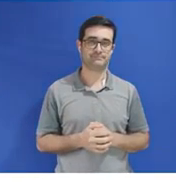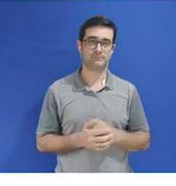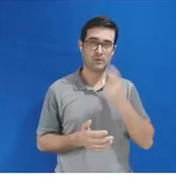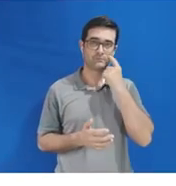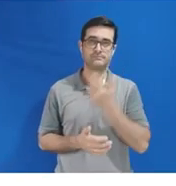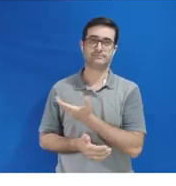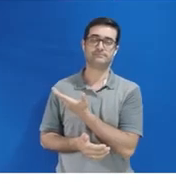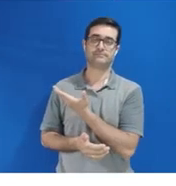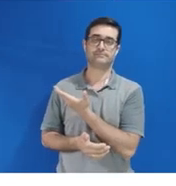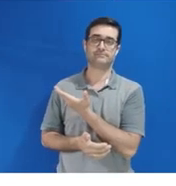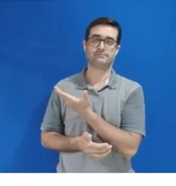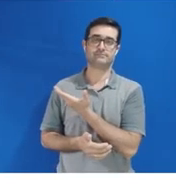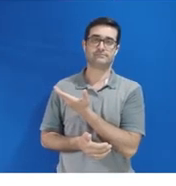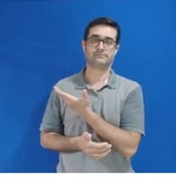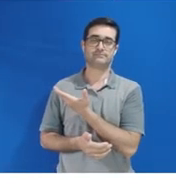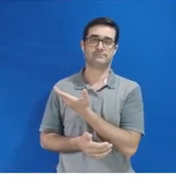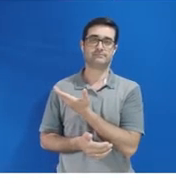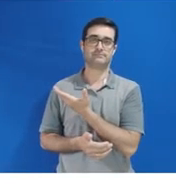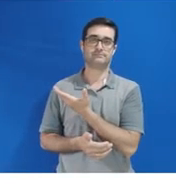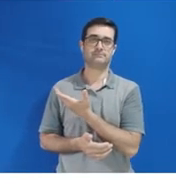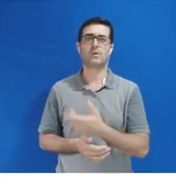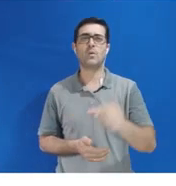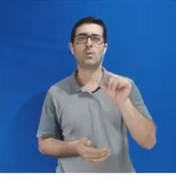Outra questão é que eles são